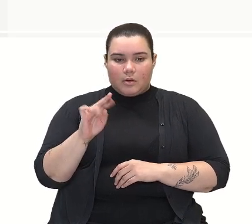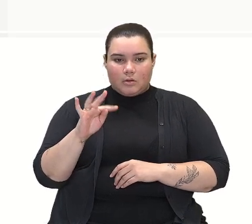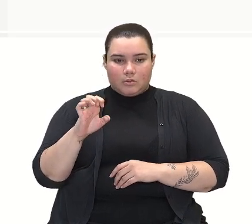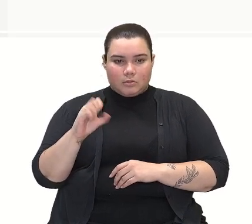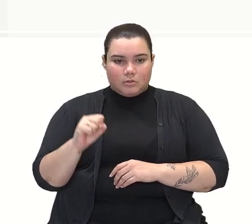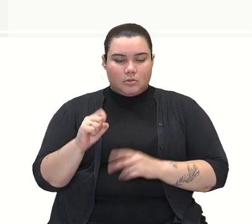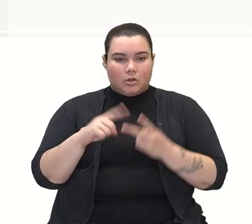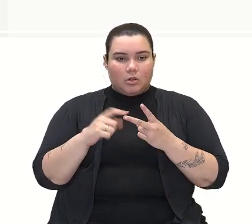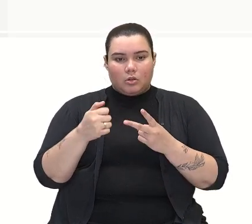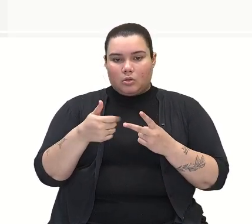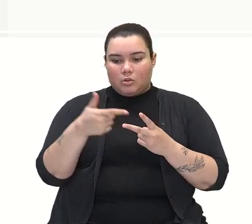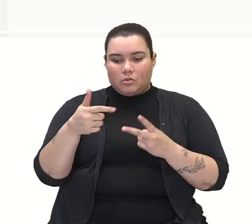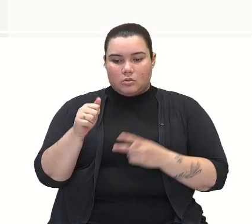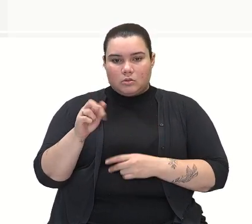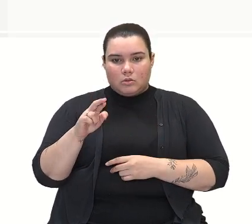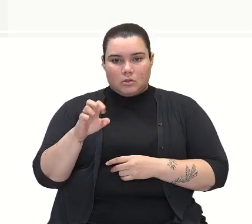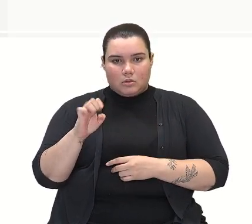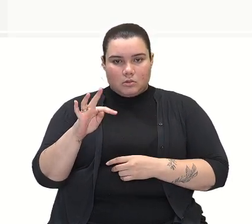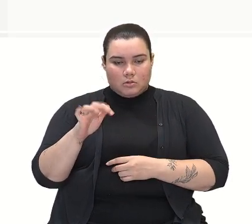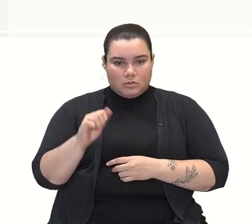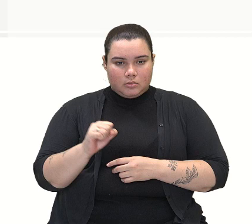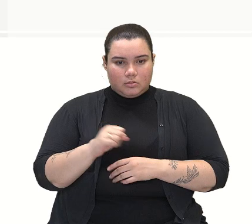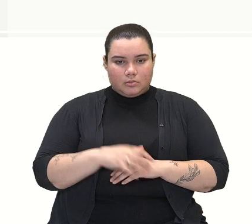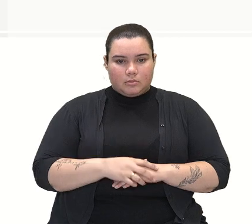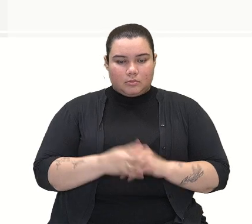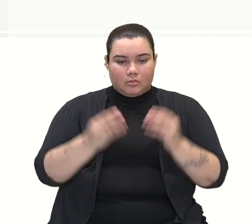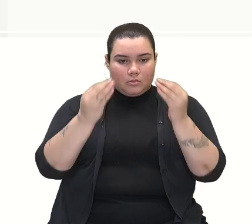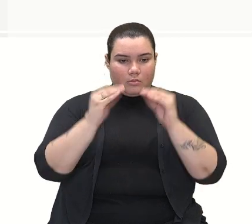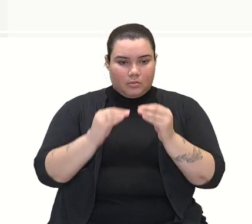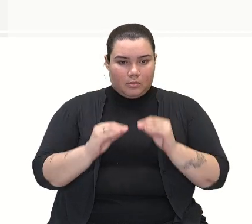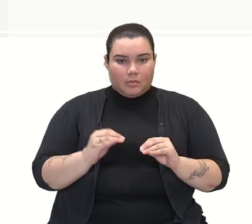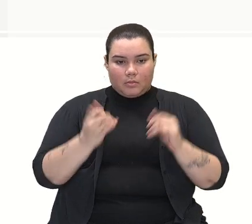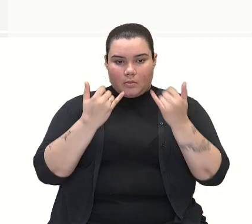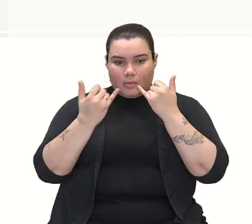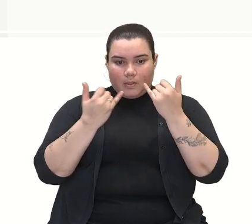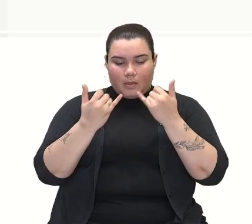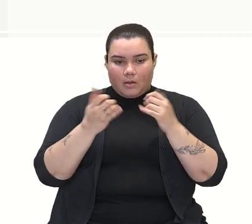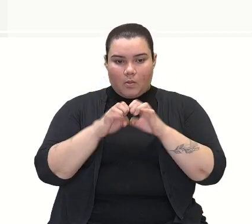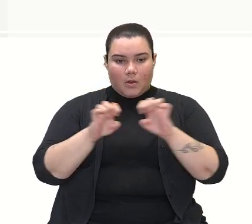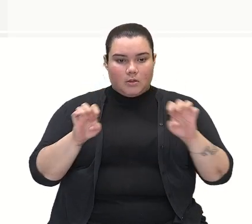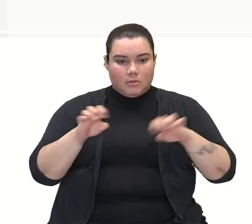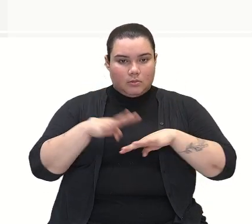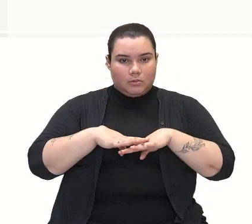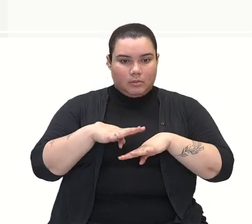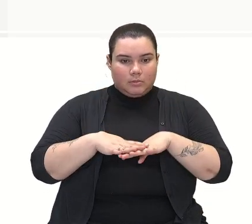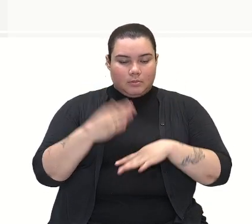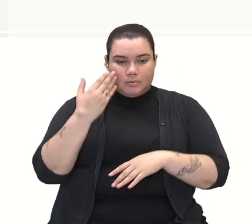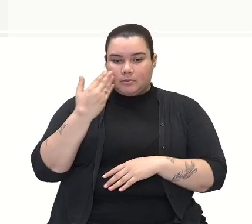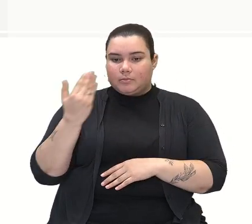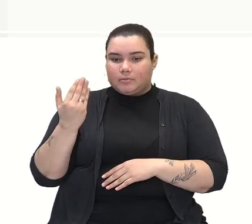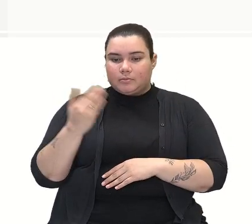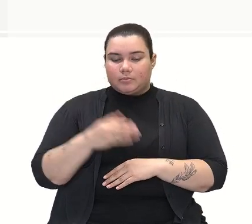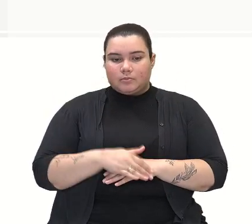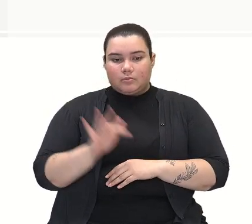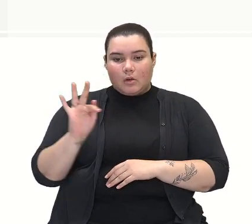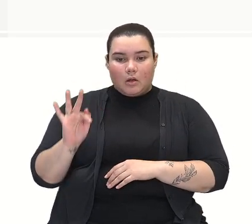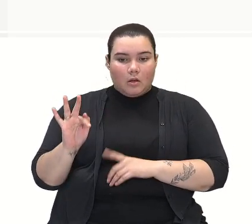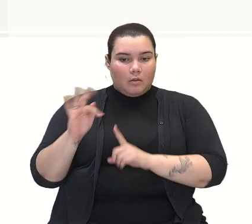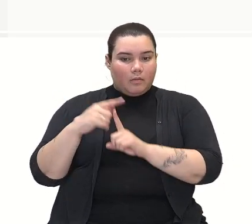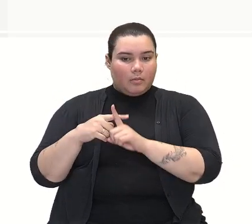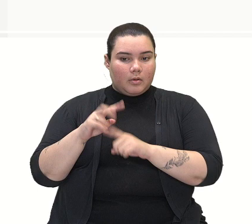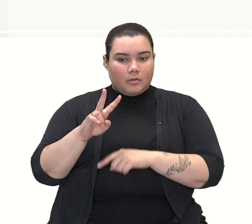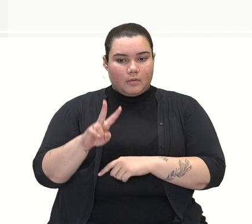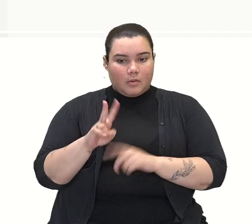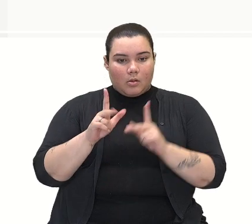12 arestas, tá? Vamos repetir aqui a nossa fórmula, né? F mais V